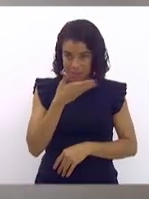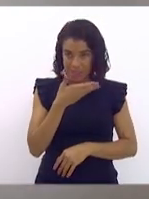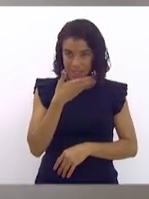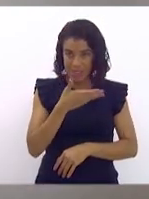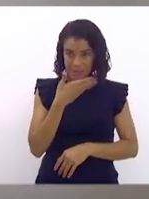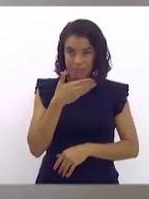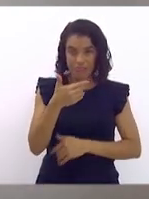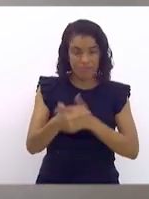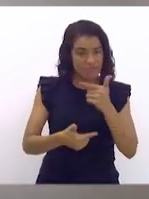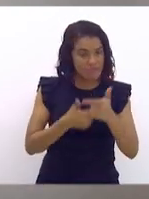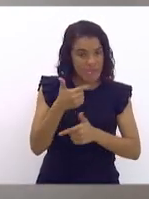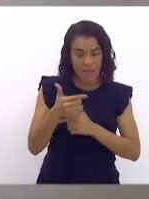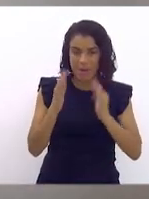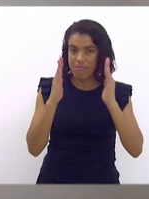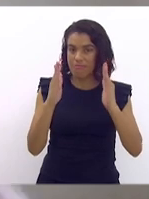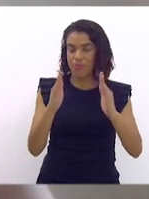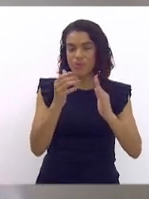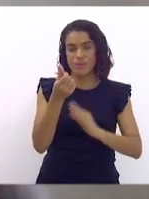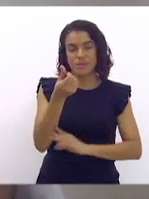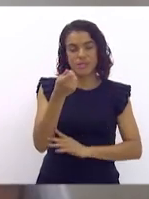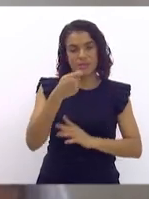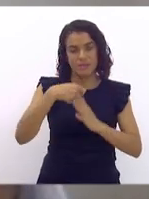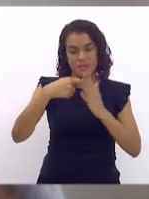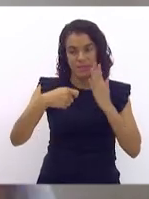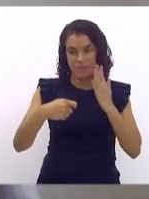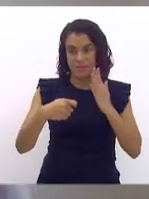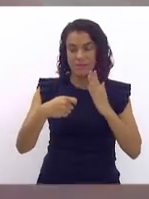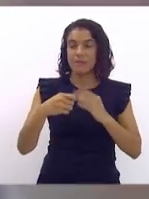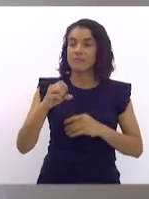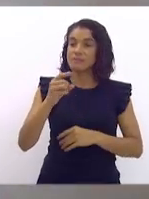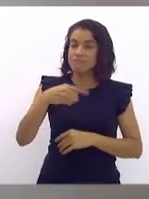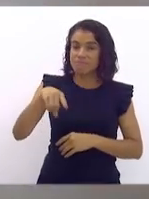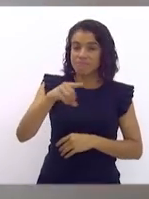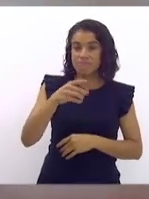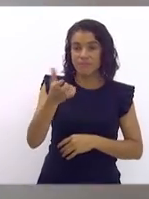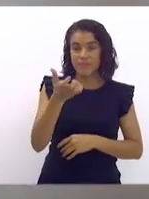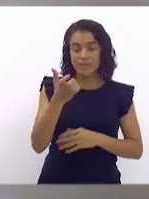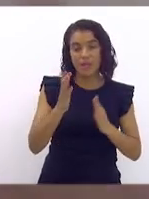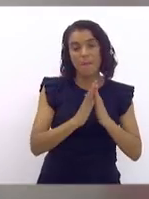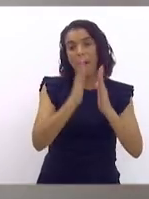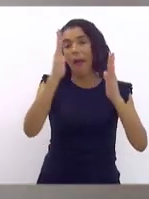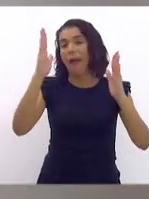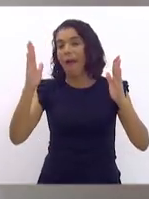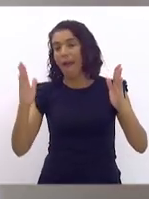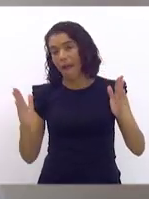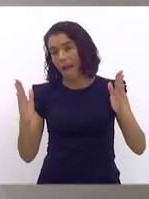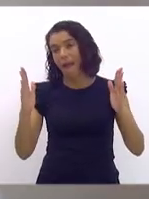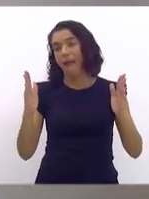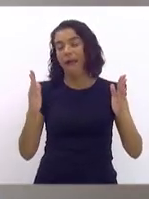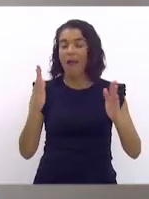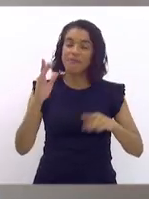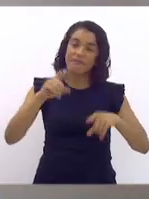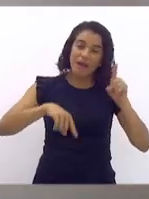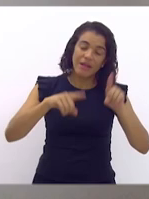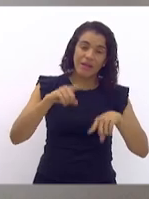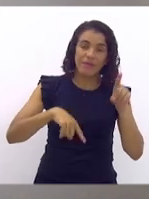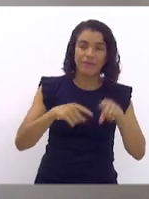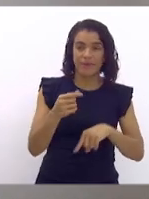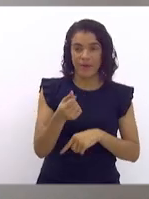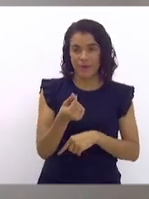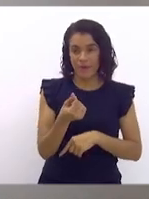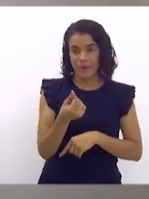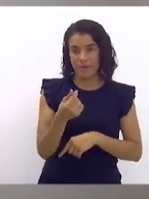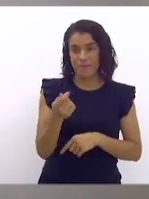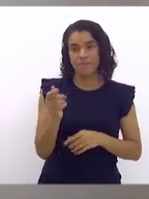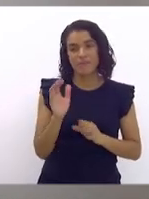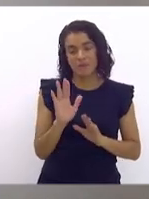trabalhando intensamente durante 6 meses. Mas, de repente, se vocês quiserem que trabalhe durante um tempo maior, isso também vai variar, né, o valor. Mas eu